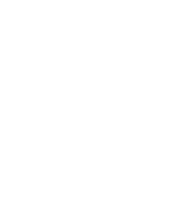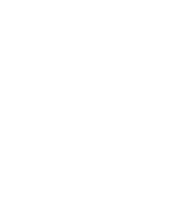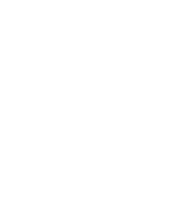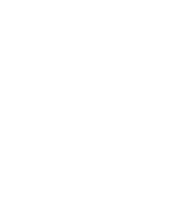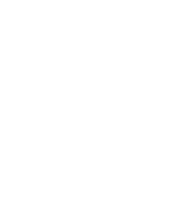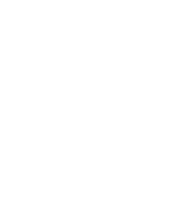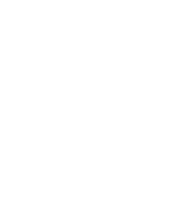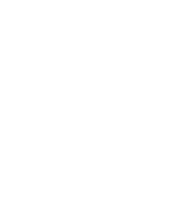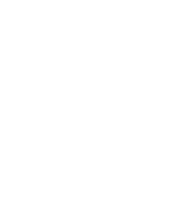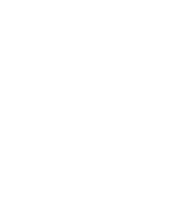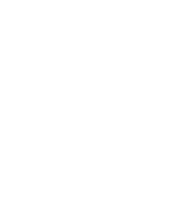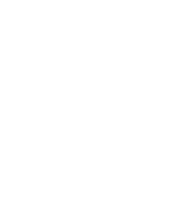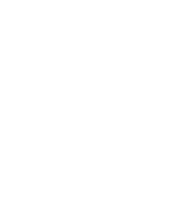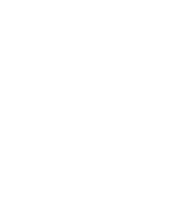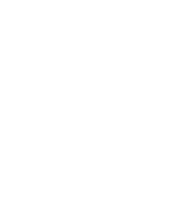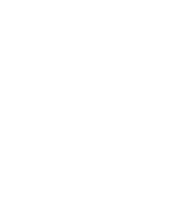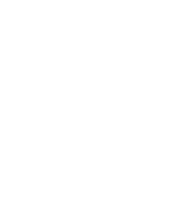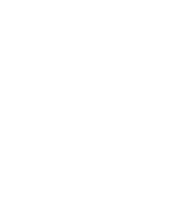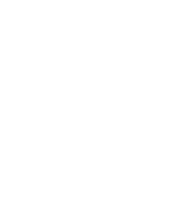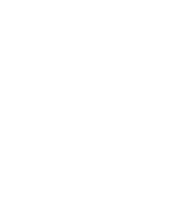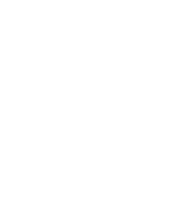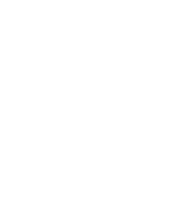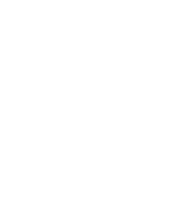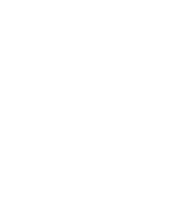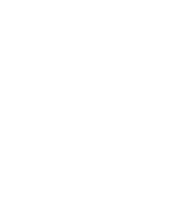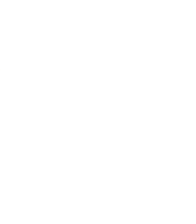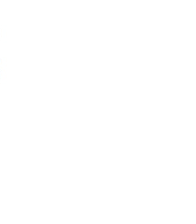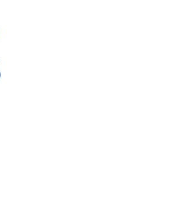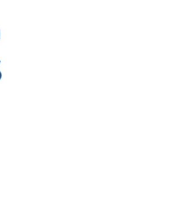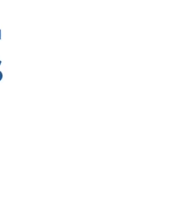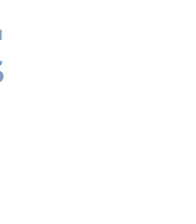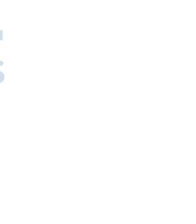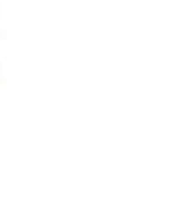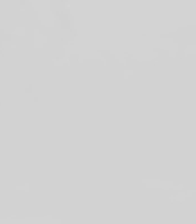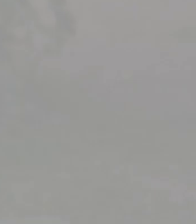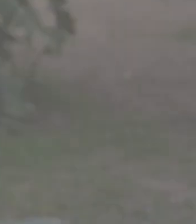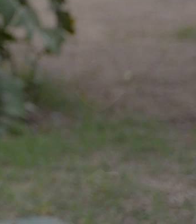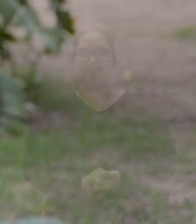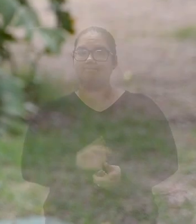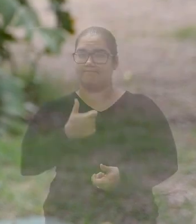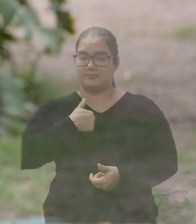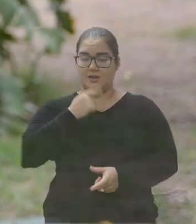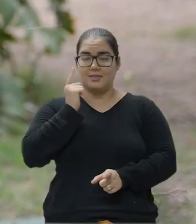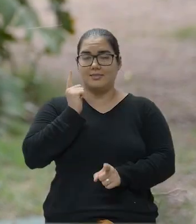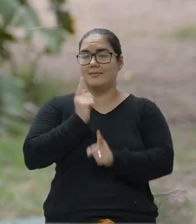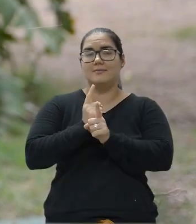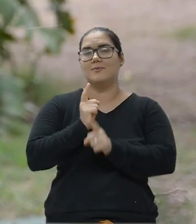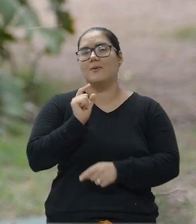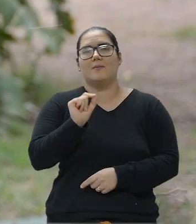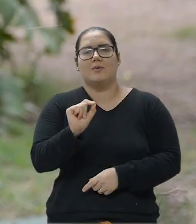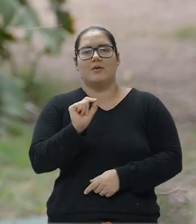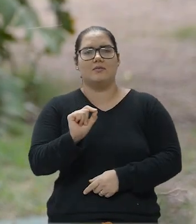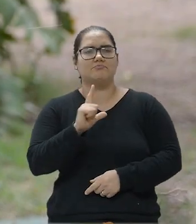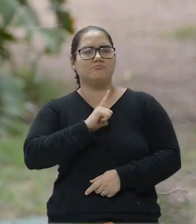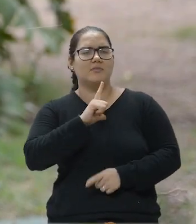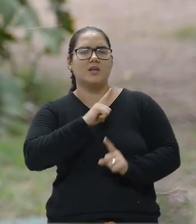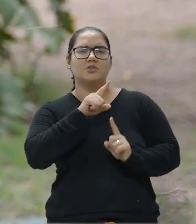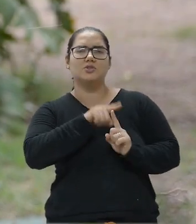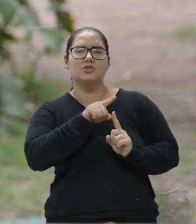Todos precisam que cessem as brigas, sinceridade. Eu descobri que